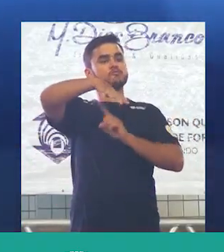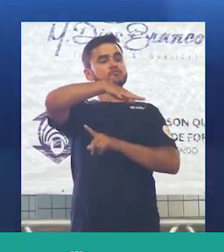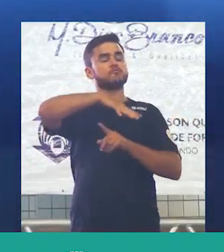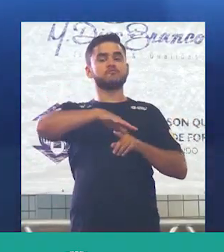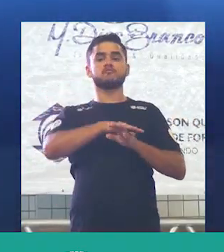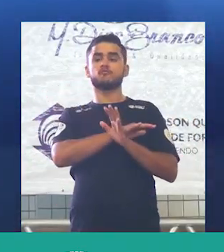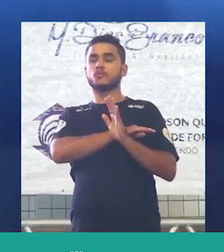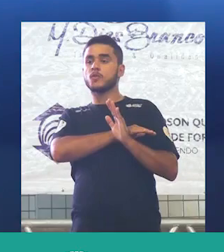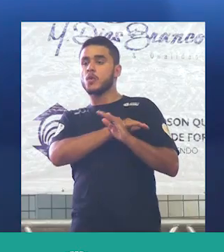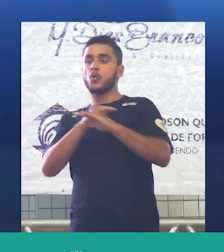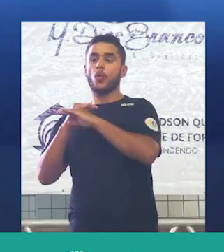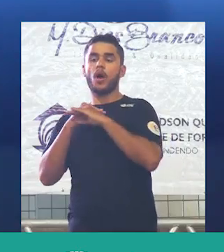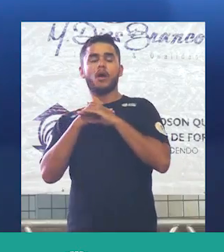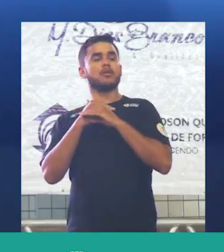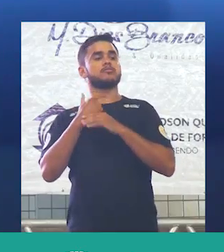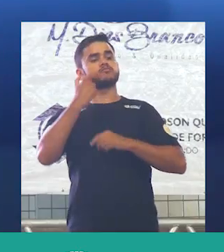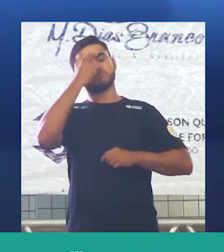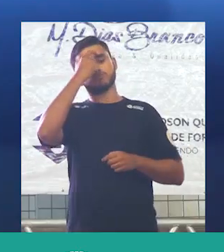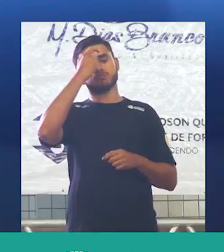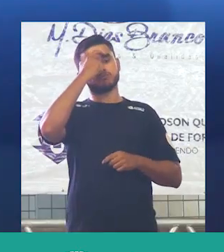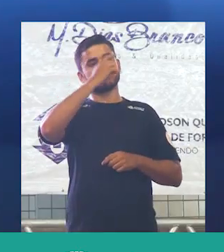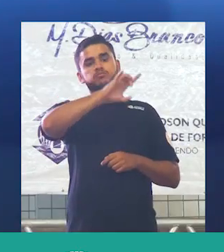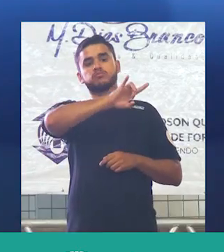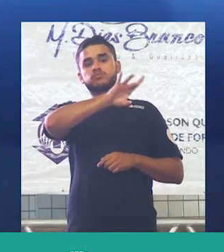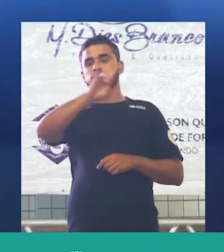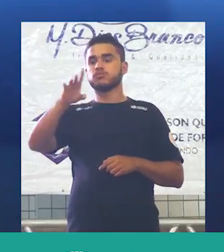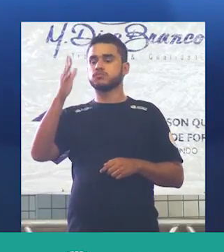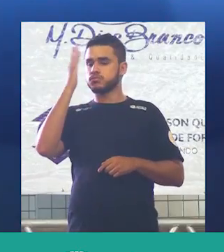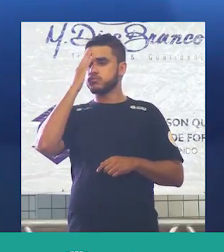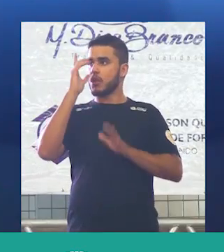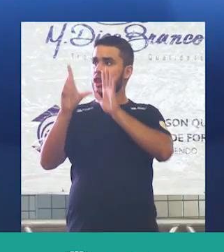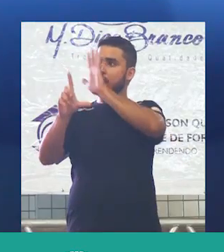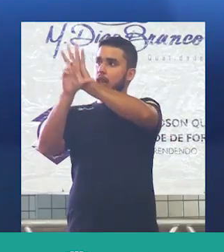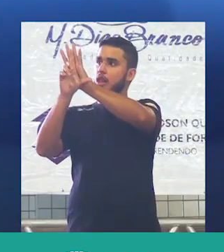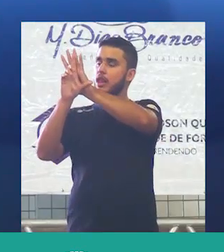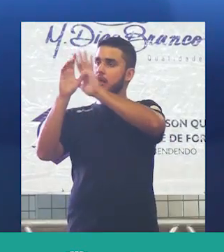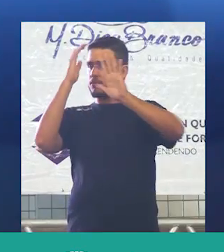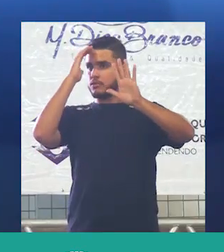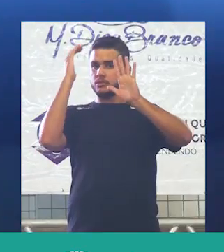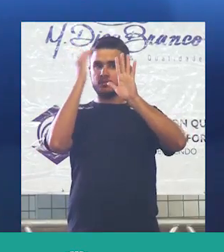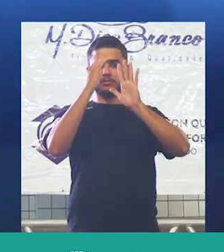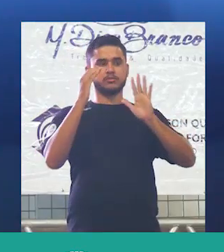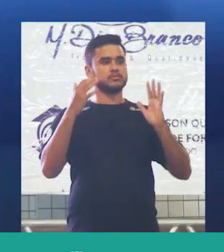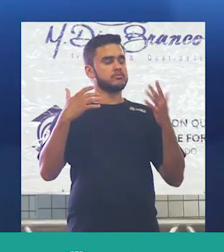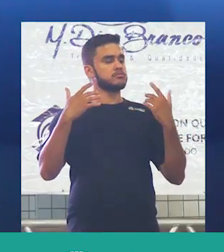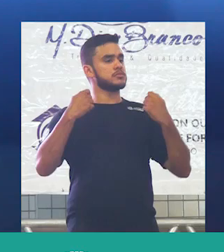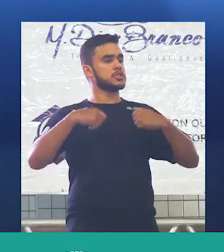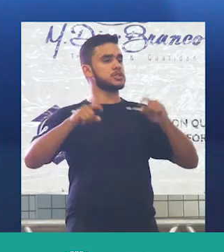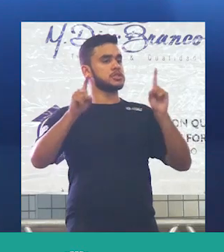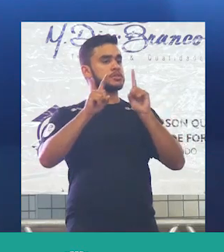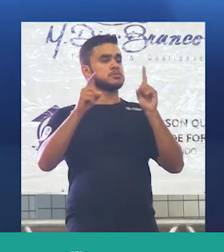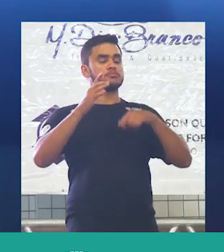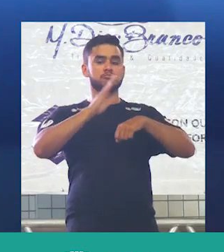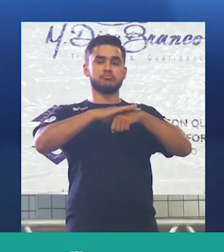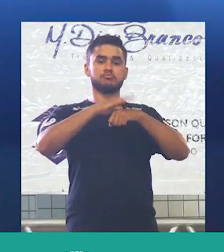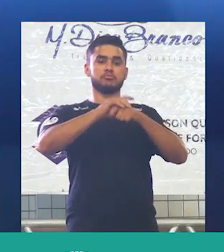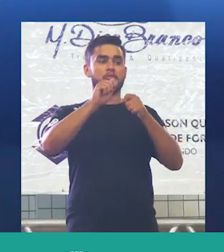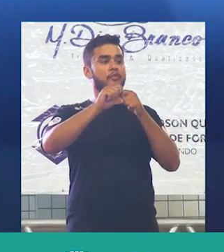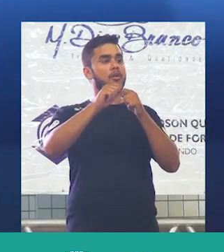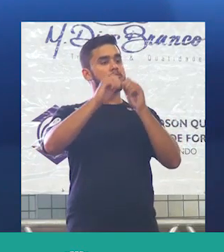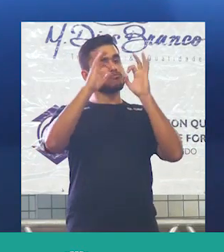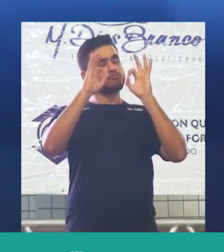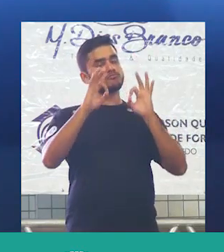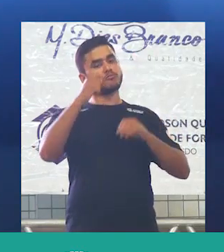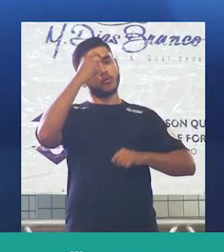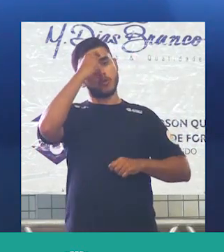evoluída, as pessoas seriam tão conscientes, que não precisava de uma lei para mandar você fazer o que é certo. Você faria porque